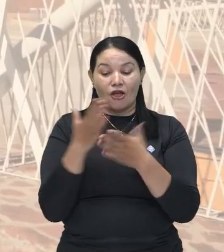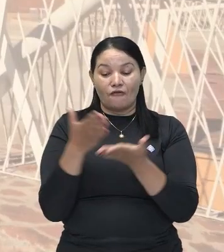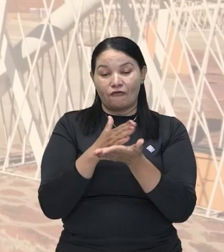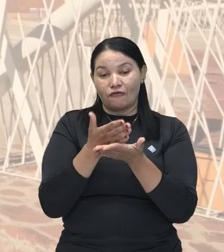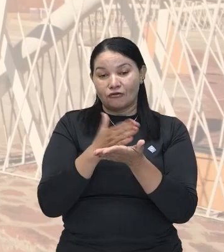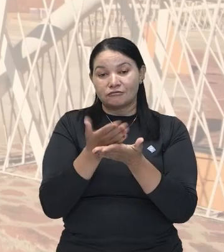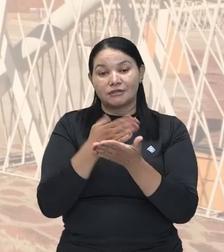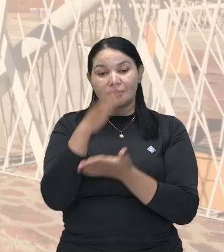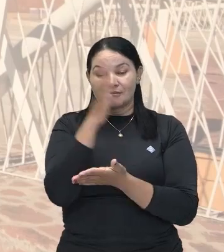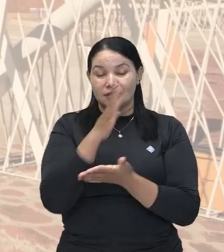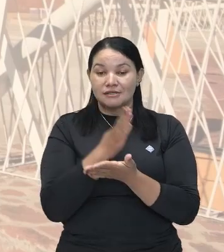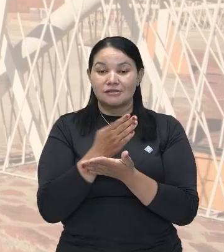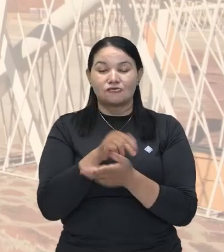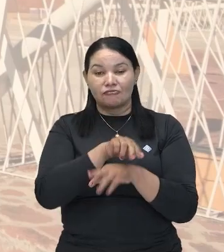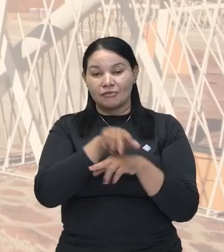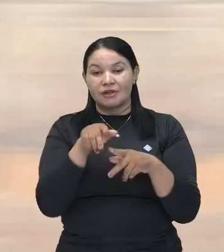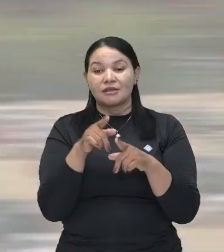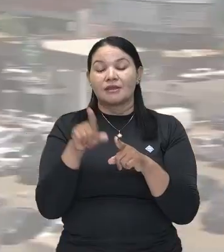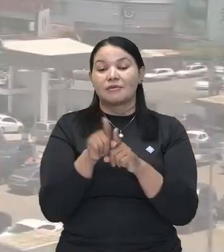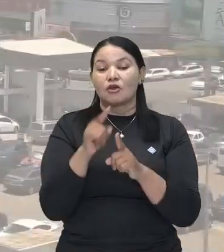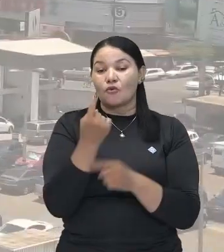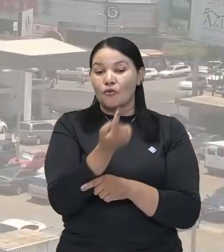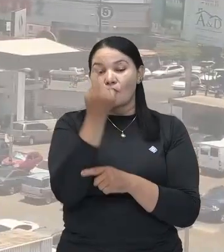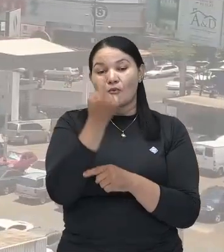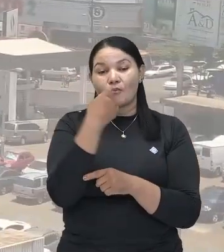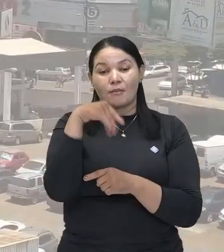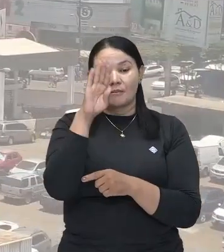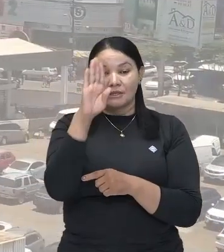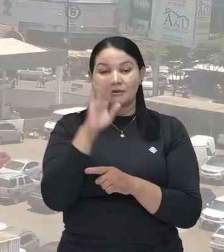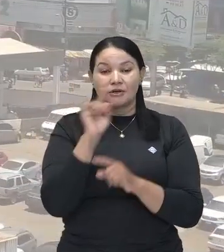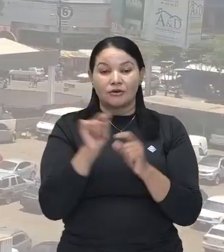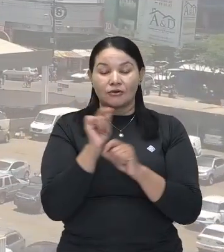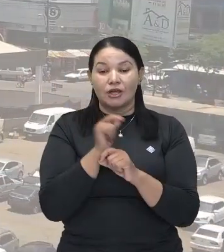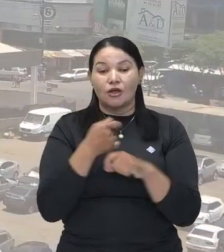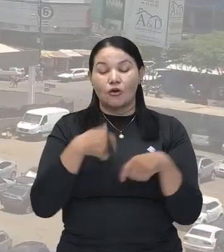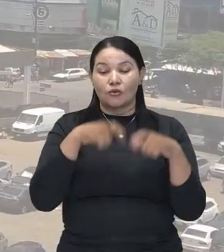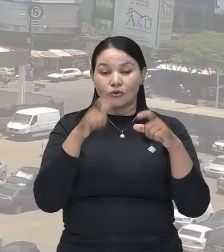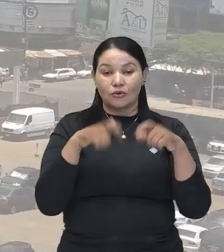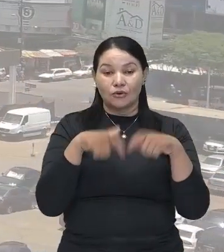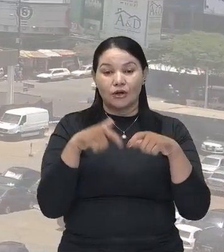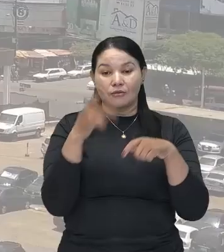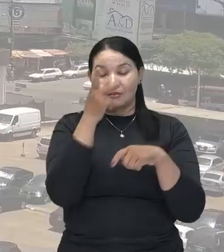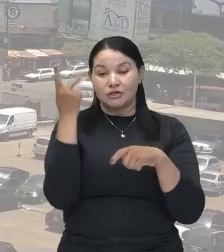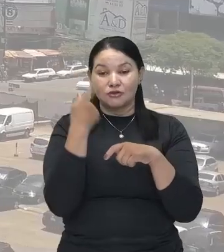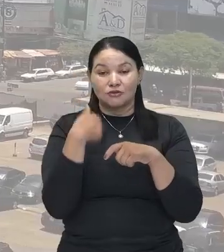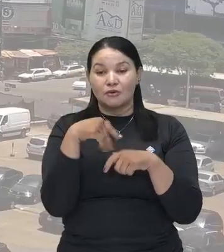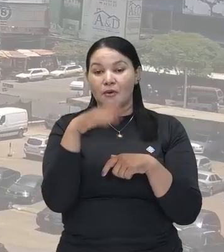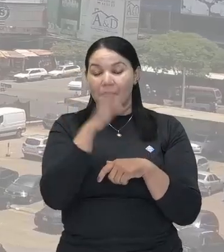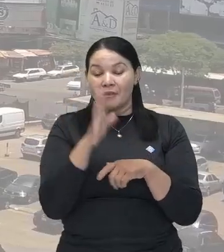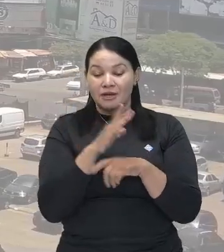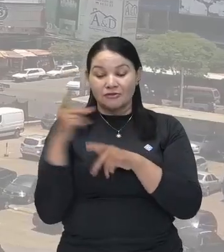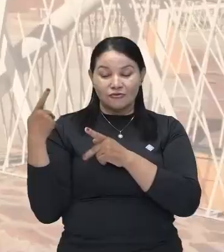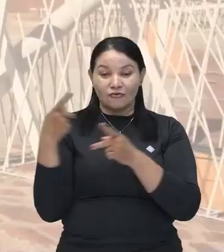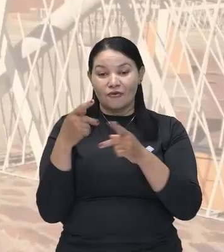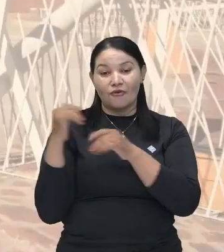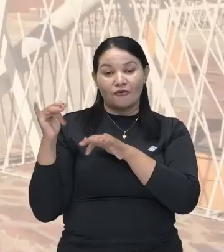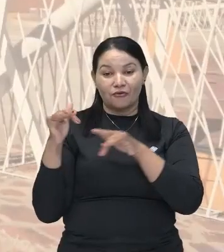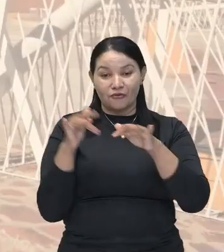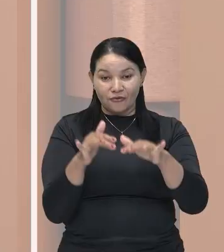várias. E uma sempre está em destaque, porque é local, ponto atrativo dos brasileiros, Ciudad del